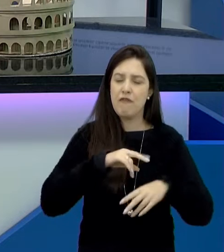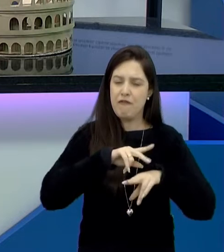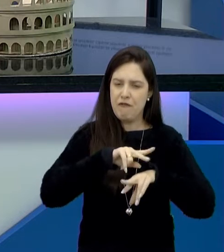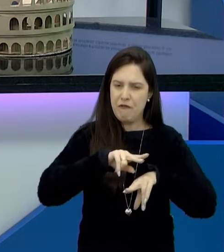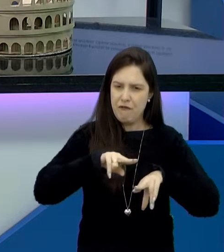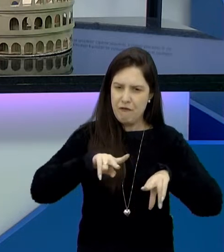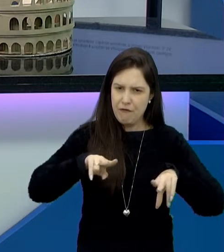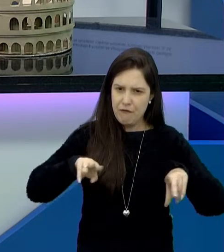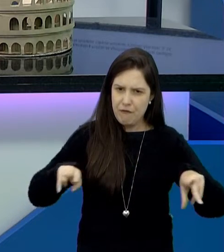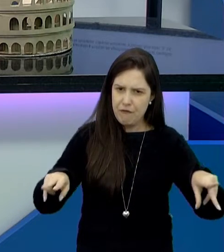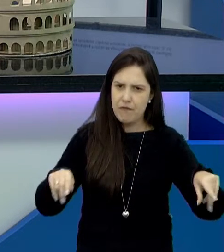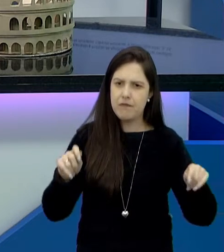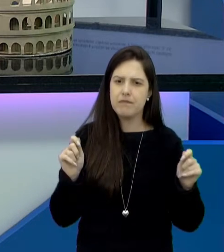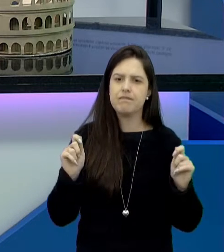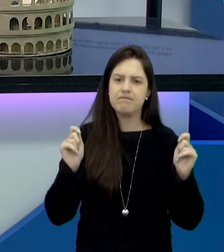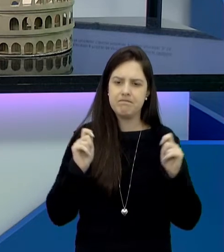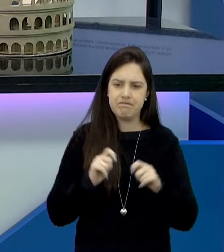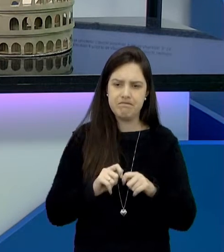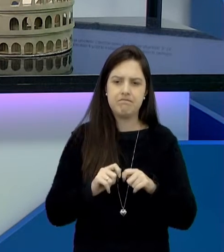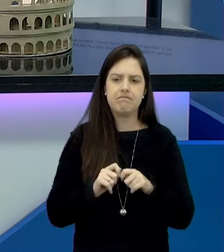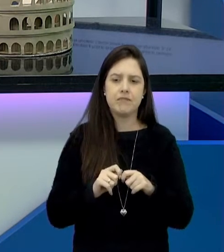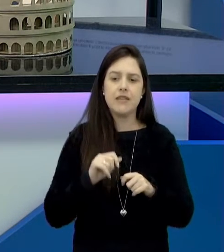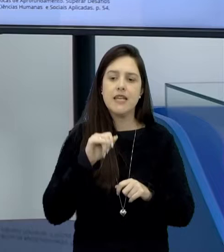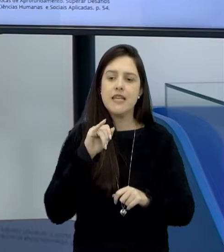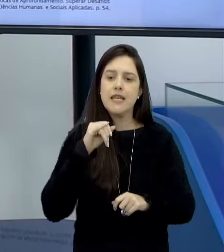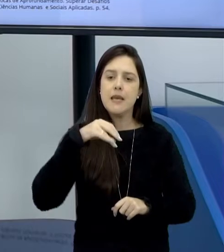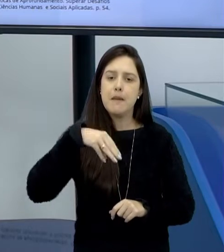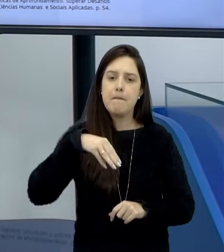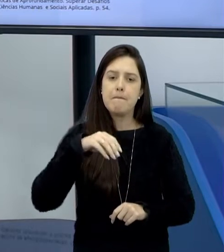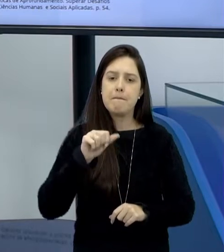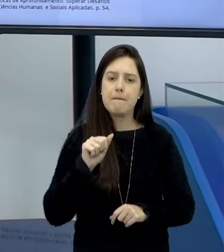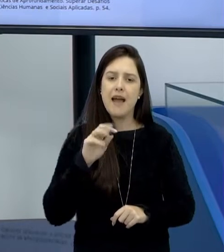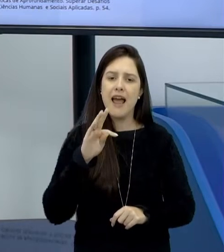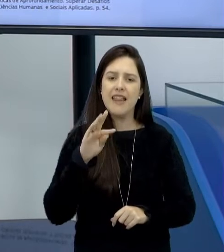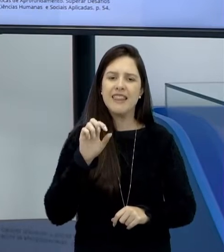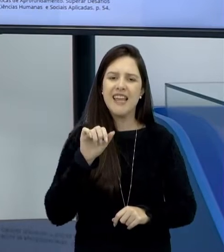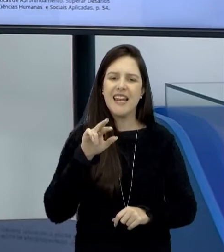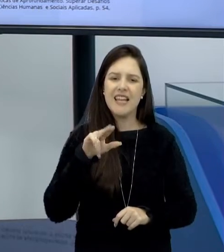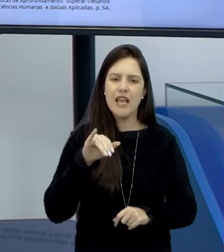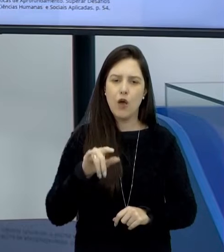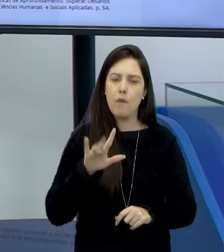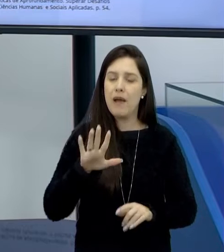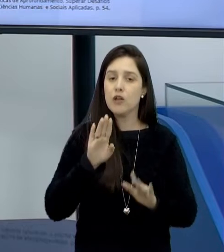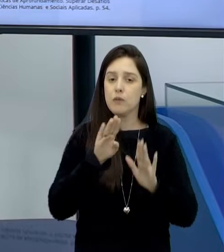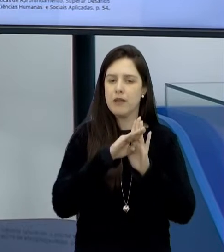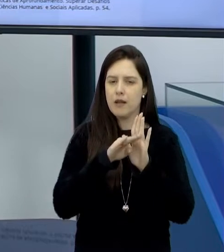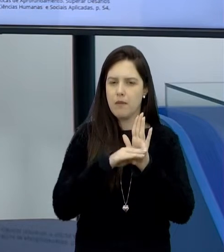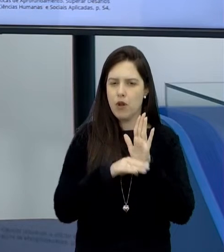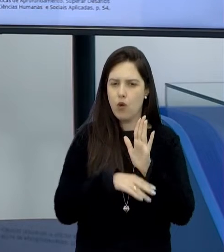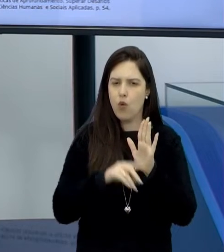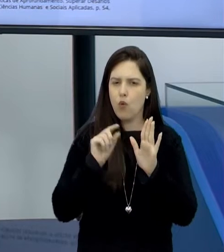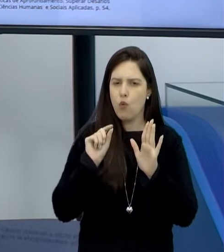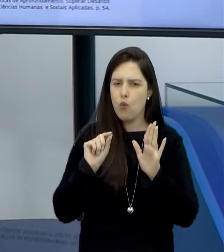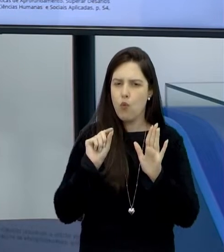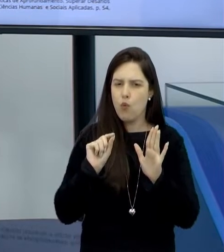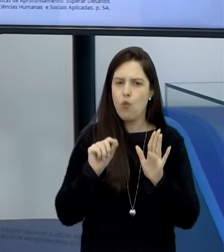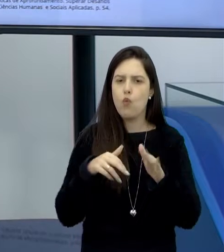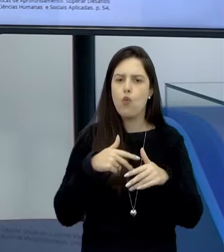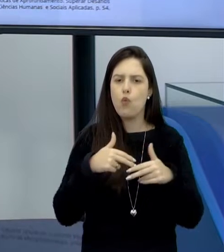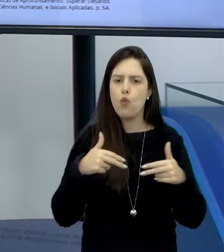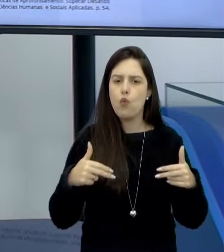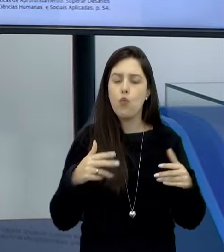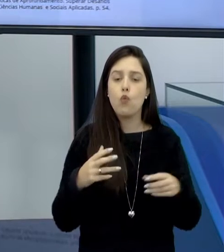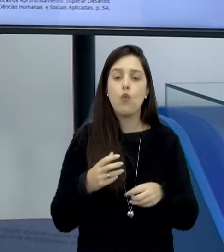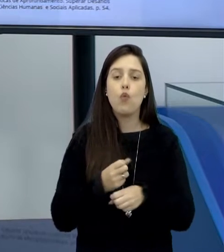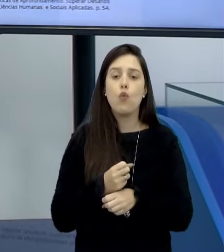né, vários registros de bens imateriais. Então, o patrimônio cultural material é tangível. eu consigo